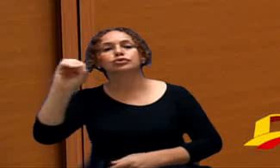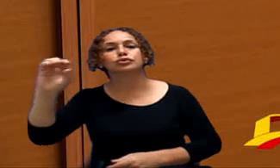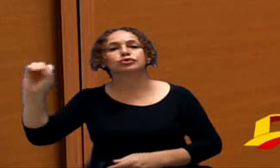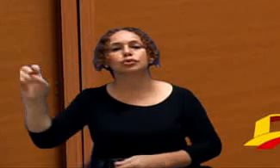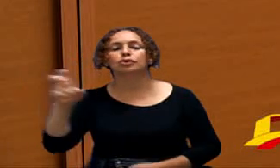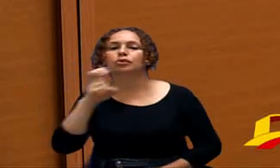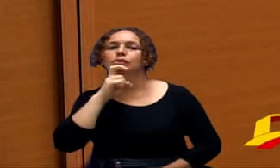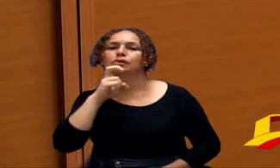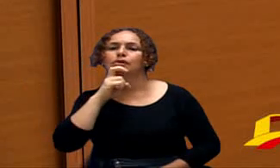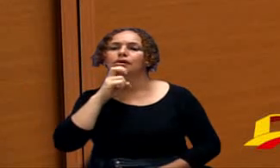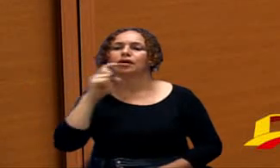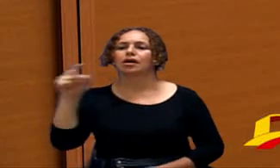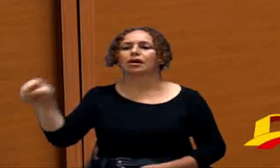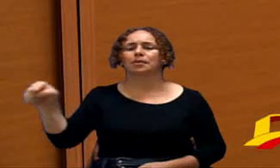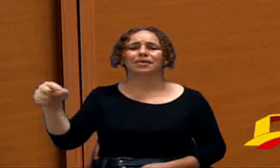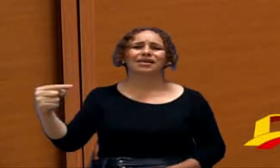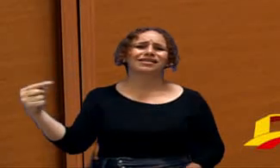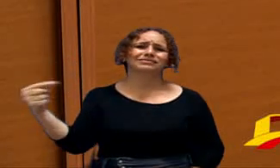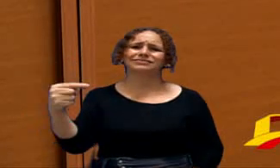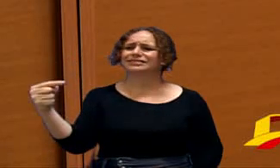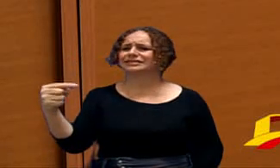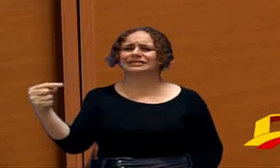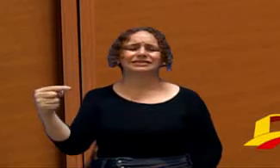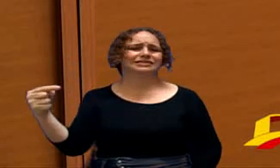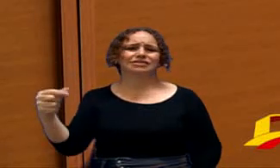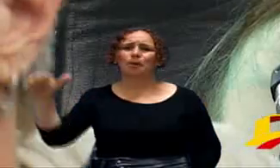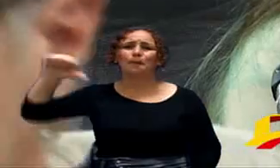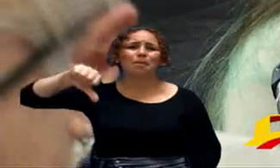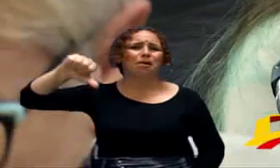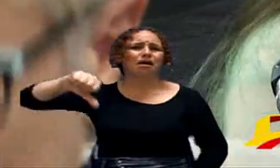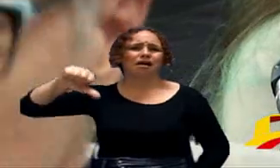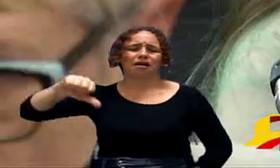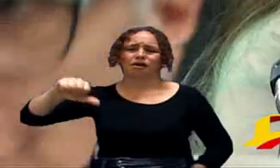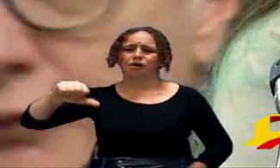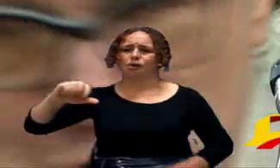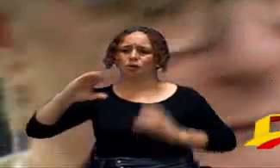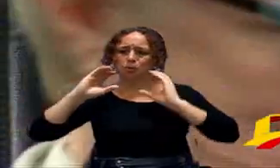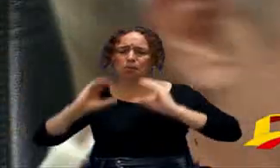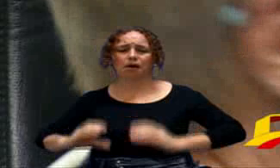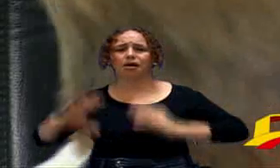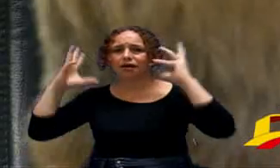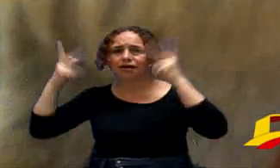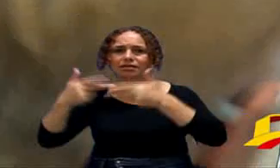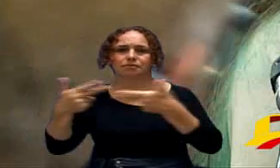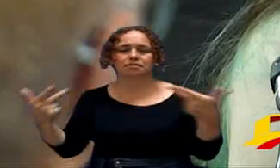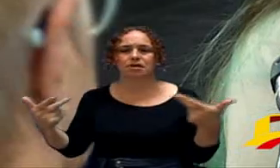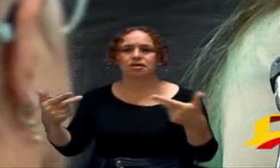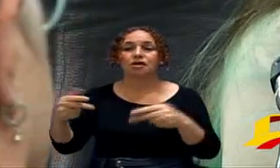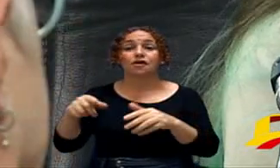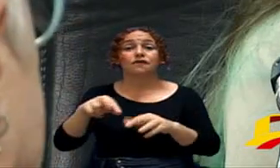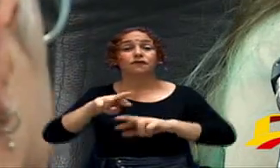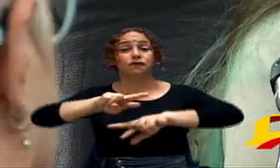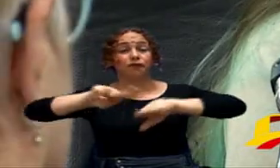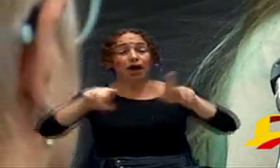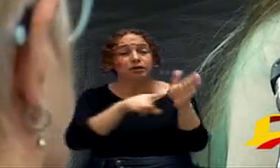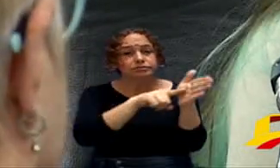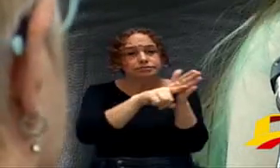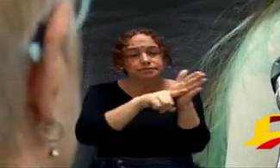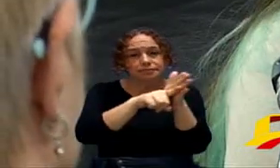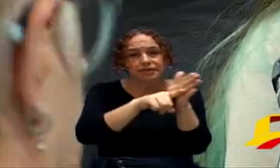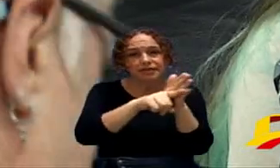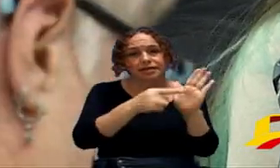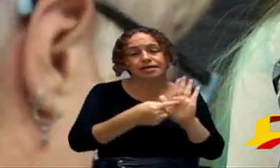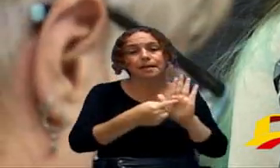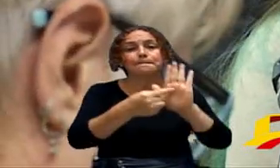negativo no comportamento e no bem-estar desse animal. Diversos estudos de associações de zoológicos e aquários internacionais mostram que,